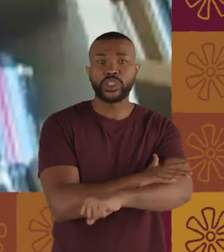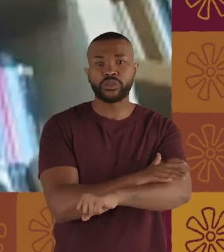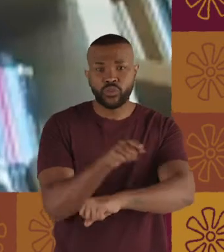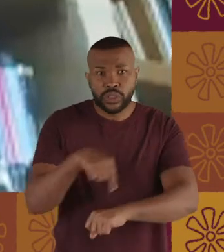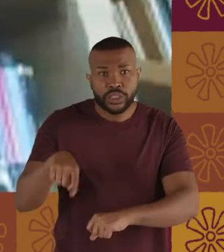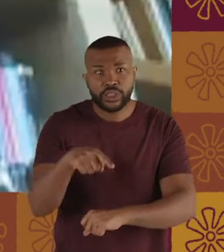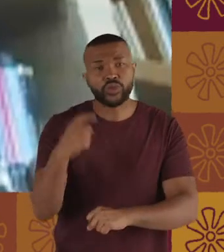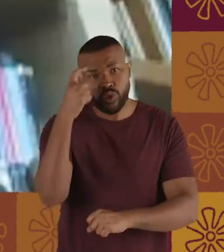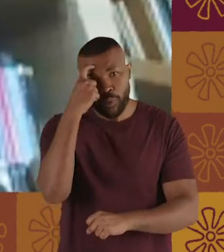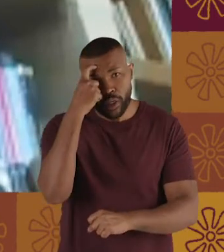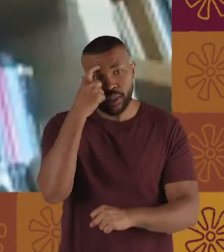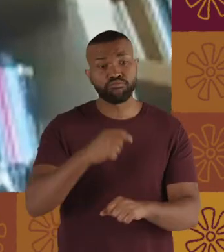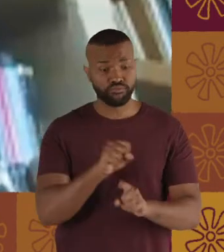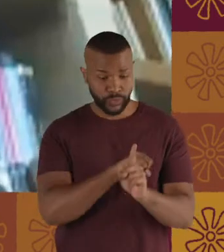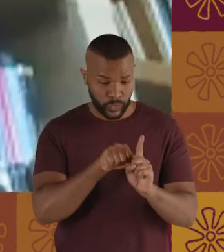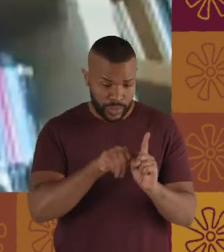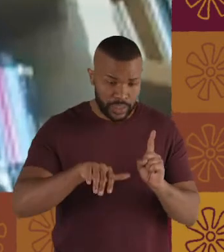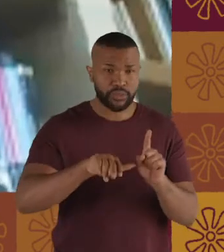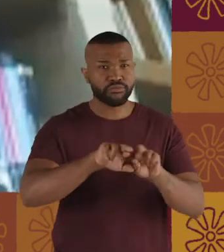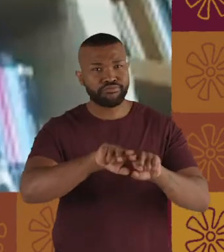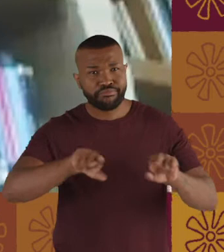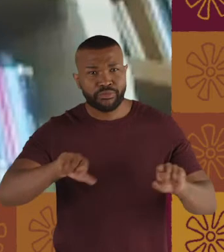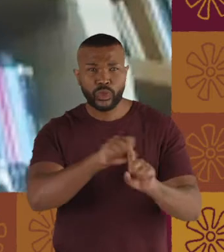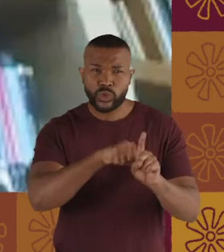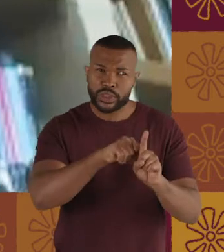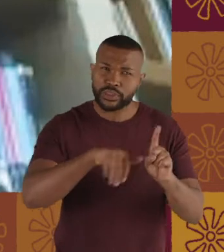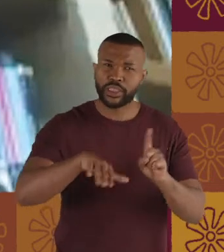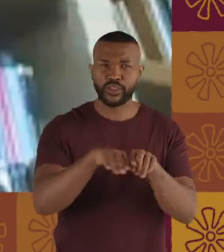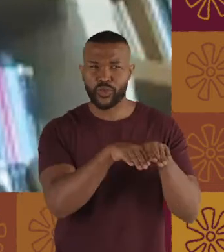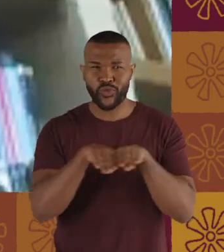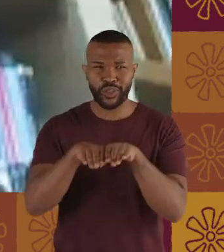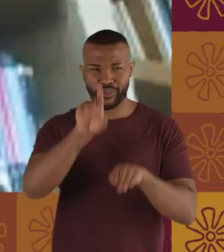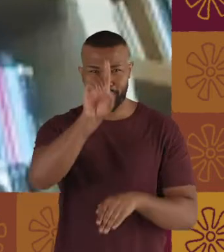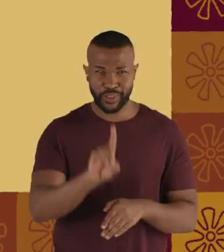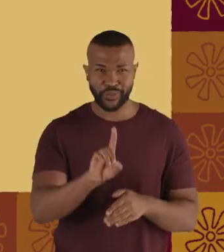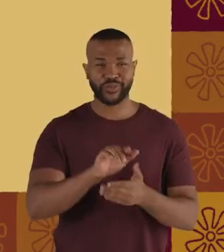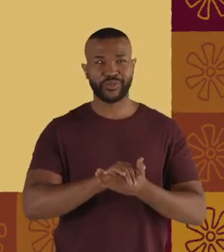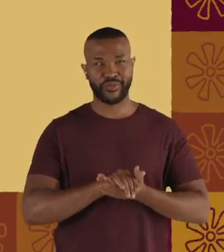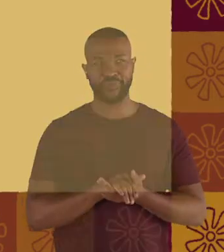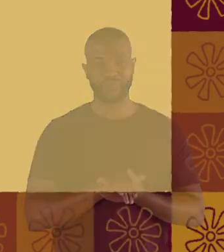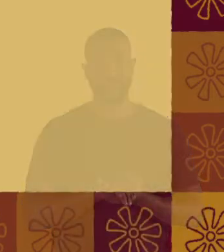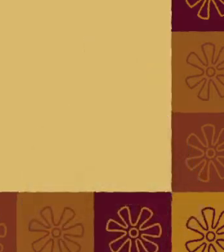de fundamental importância que a gente pense uma sociedade plural, mas, sobretudo, uma sociedade de iguais em direitos.